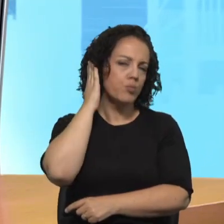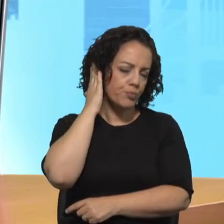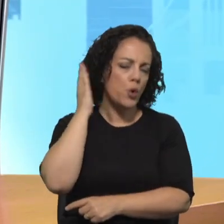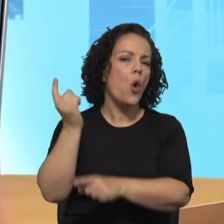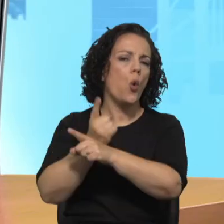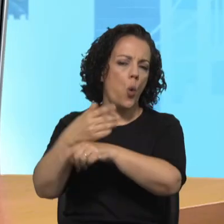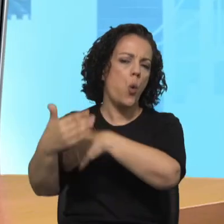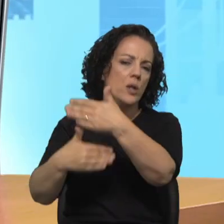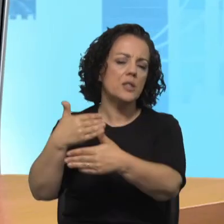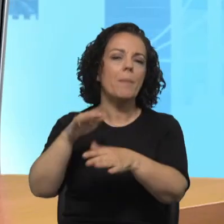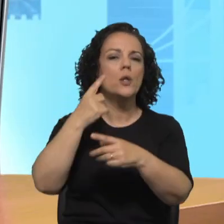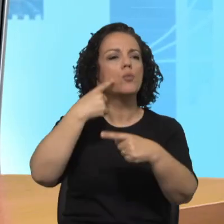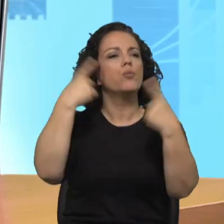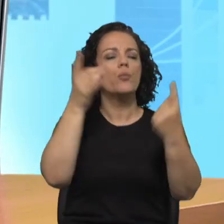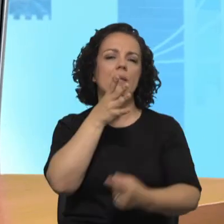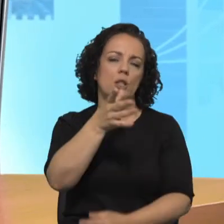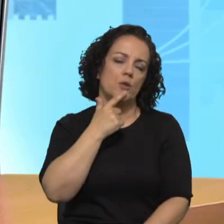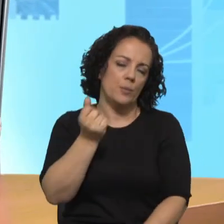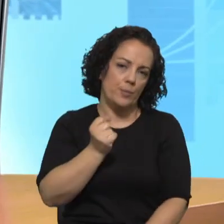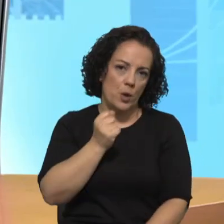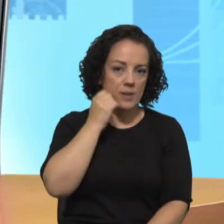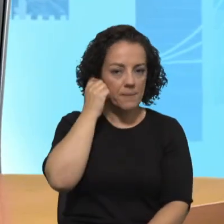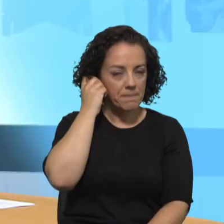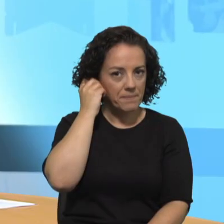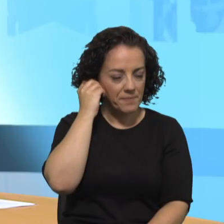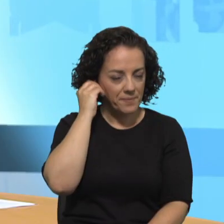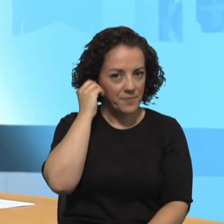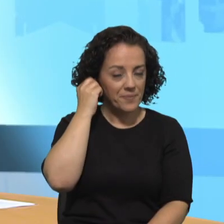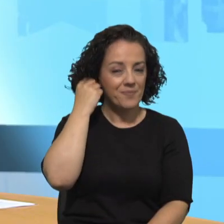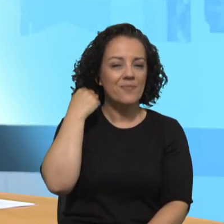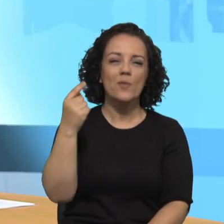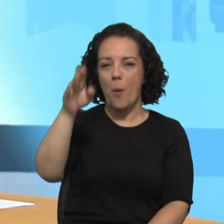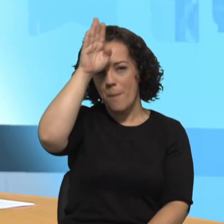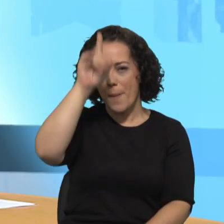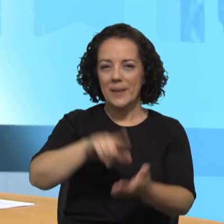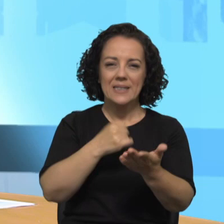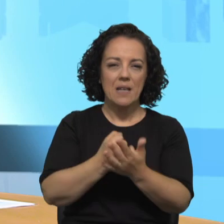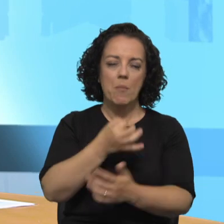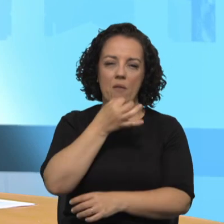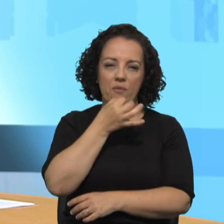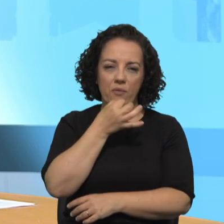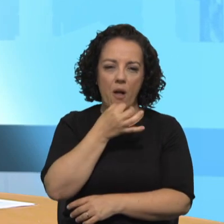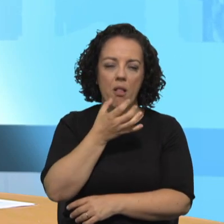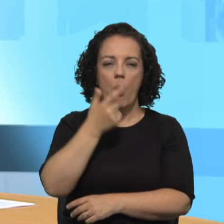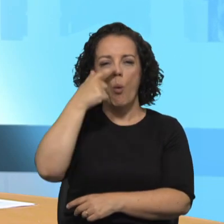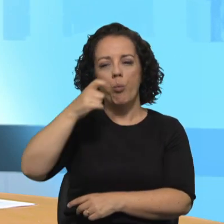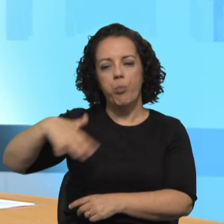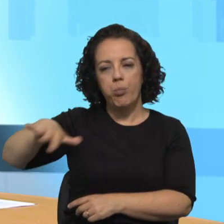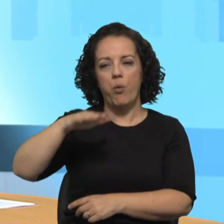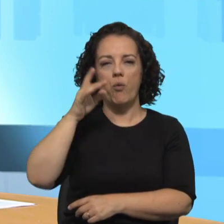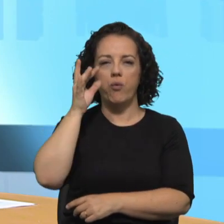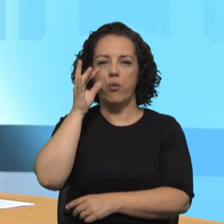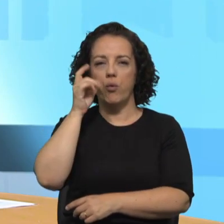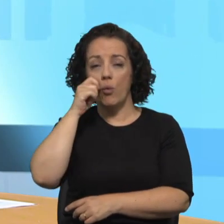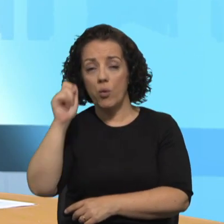dizer publicamente. Portanto, pode e o ser Papa que mantém sempre essa insistência em falar dos dois povos, não é? O povo ucraniano e o povo russo. Porque